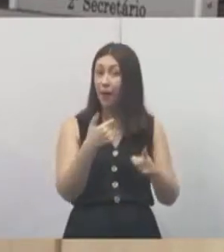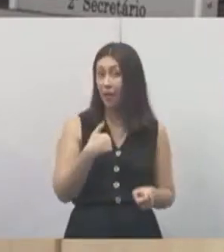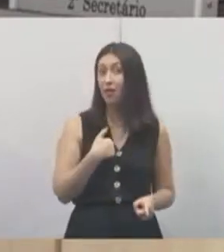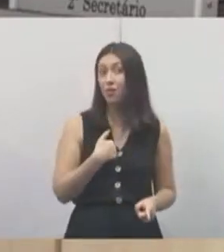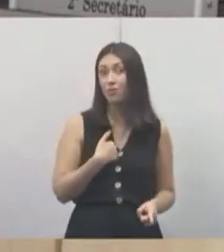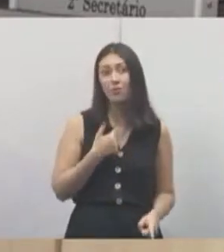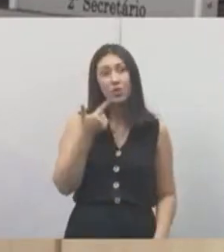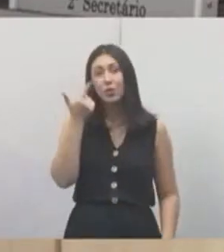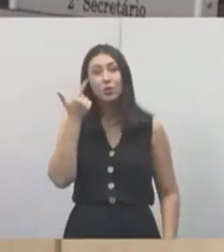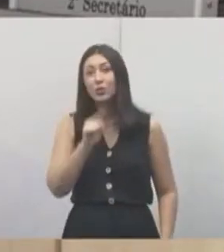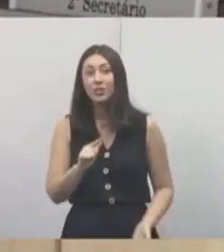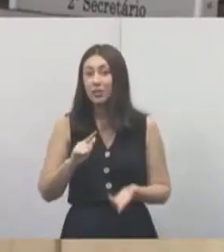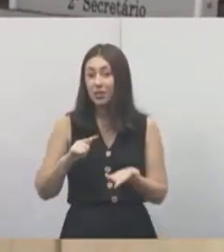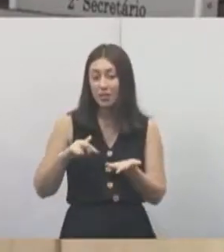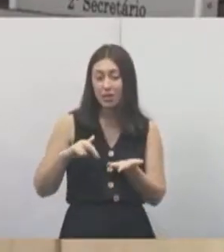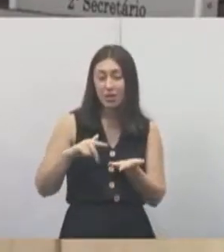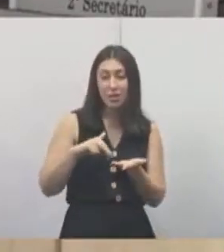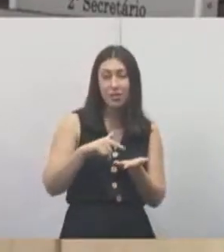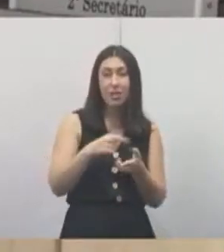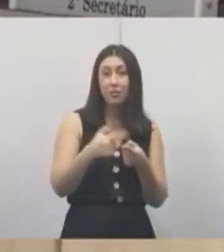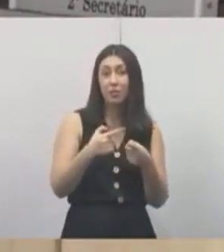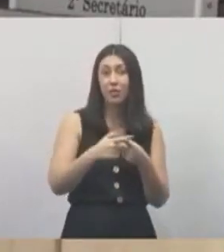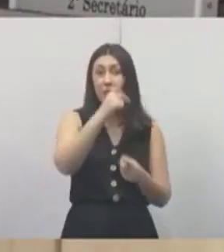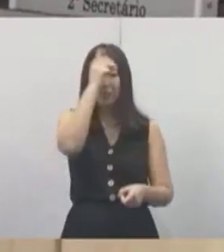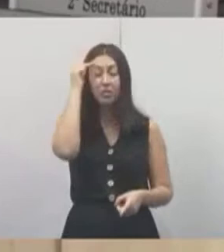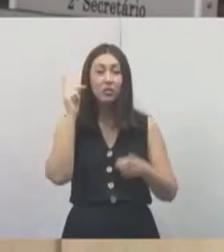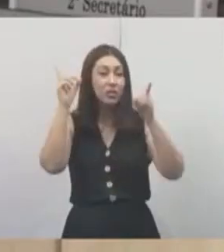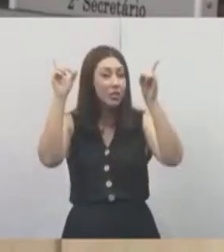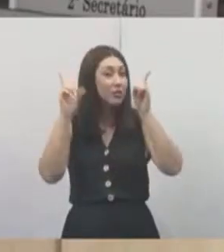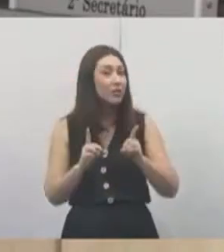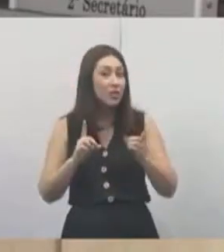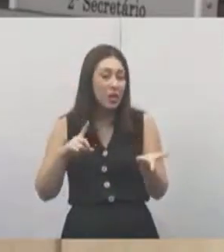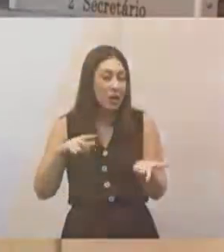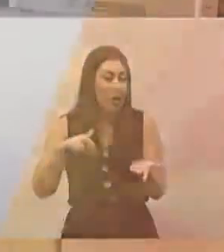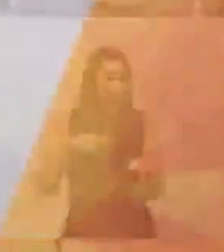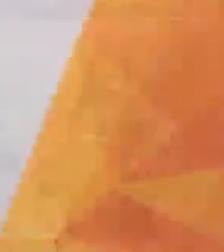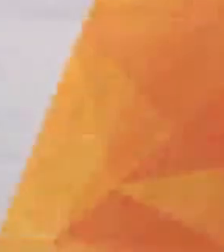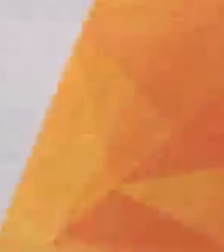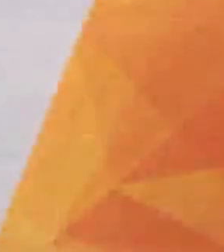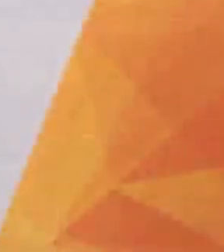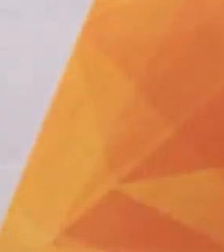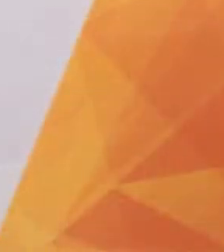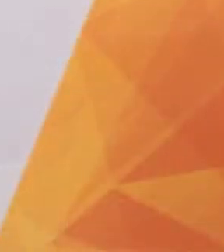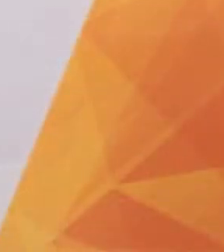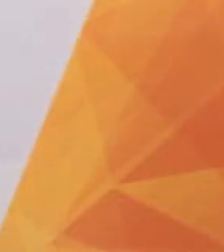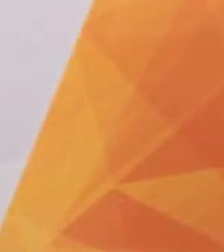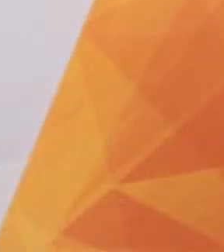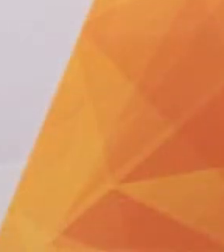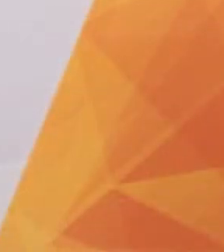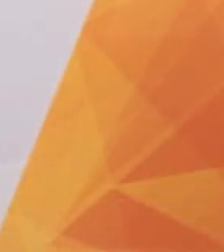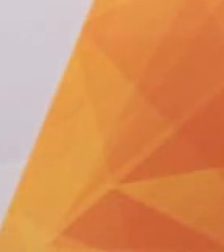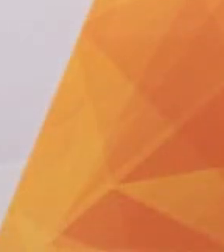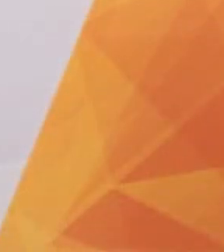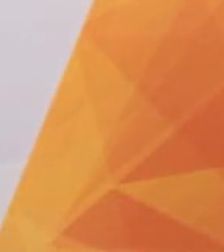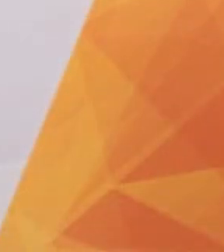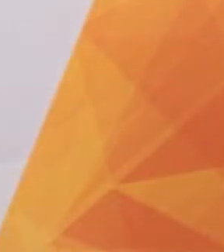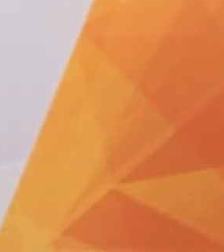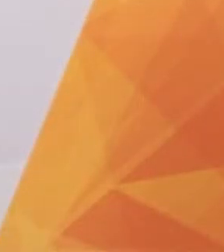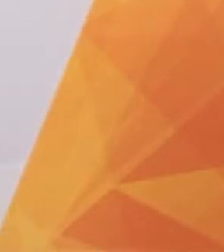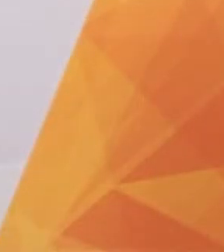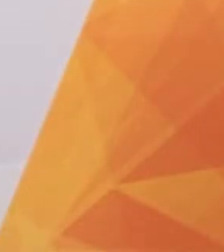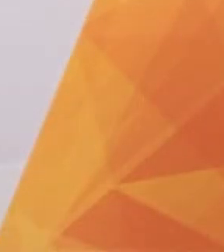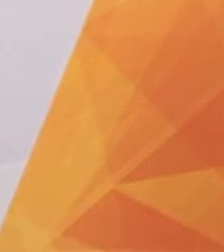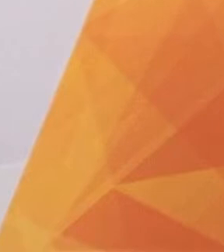mim poder andar nessa rua, porque pessoa com deficiência não consegue andar nessa rua. Mais sobre as sessões ordinárias